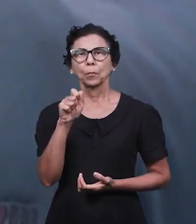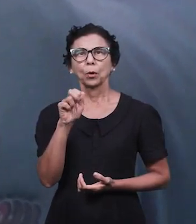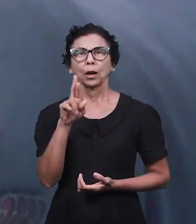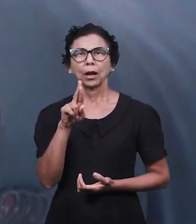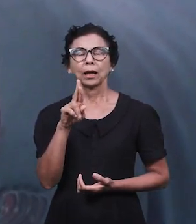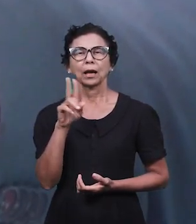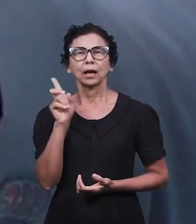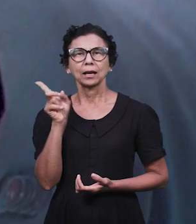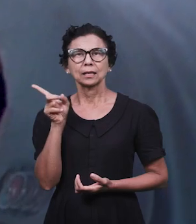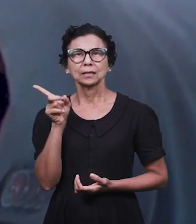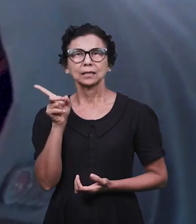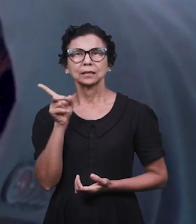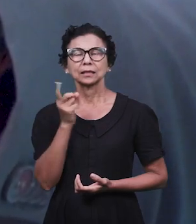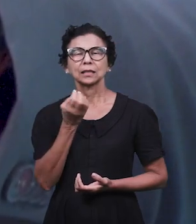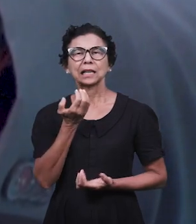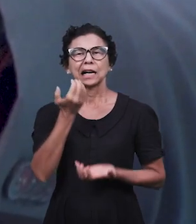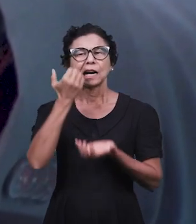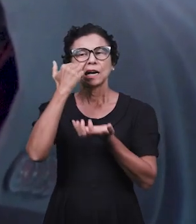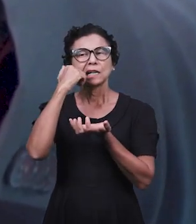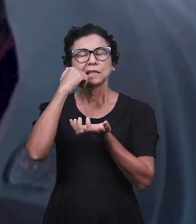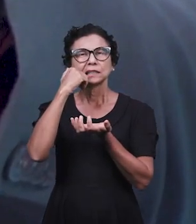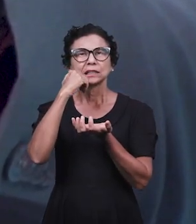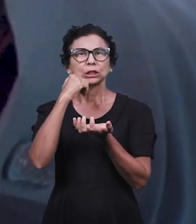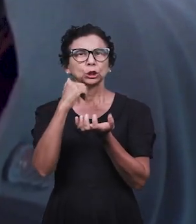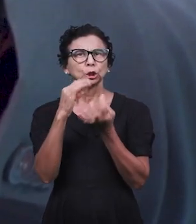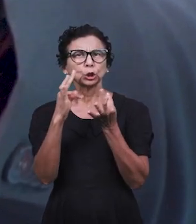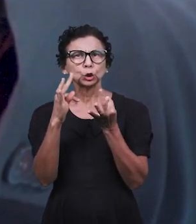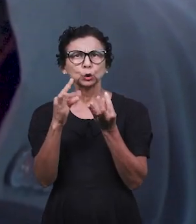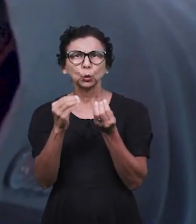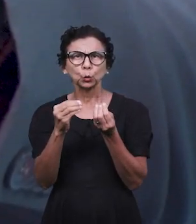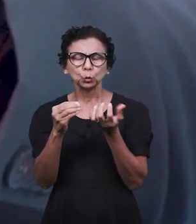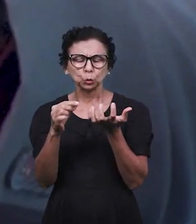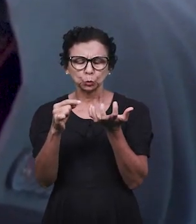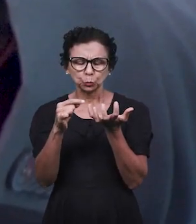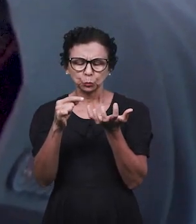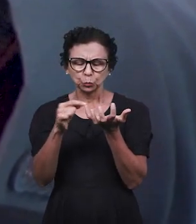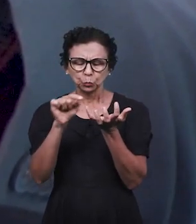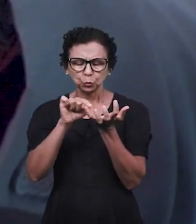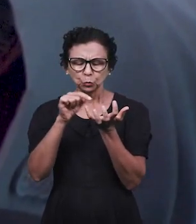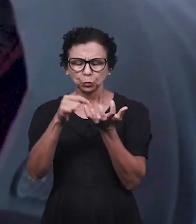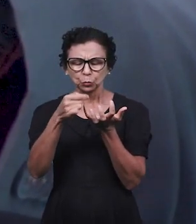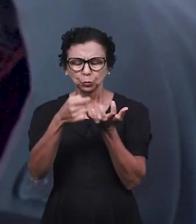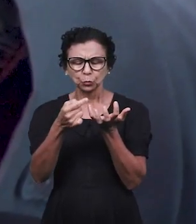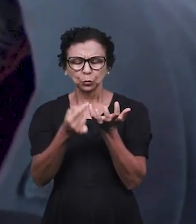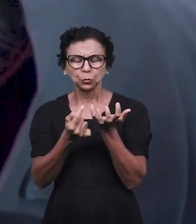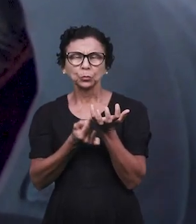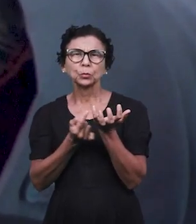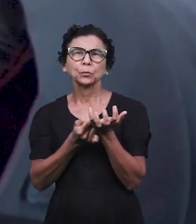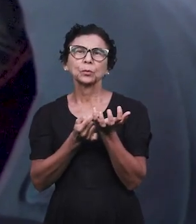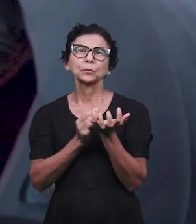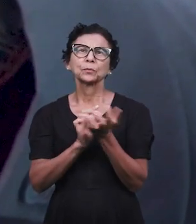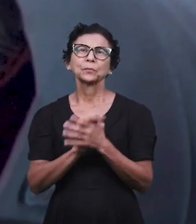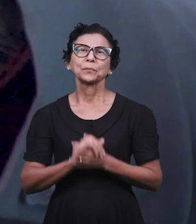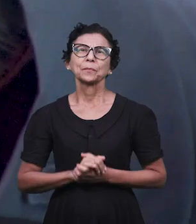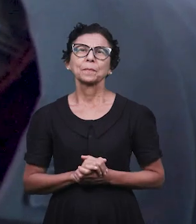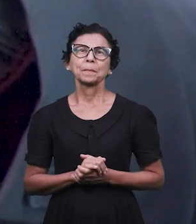molar, que é esse dentinho que eu estou mostrando. A cárie ela pode ficar instalada em todas essas partes aqui. Mas tem uma coisa, a